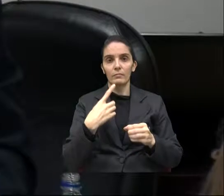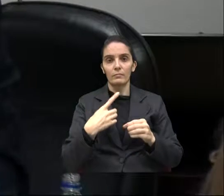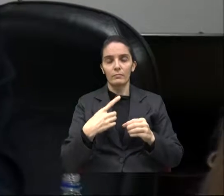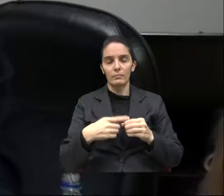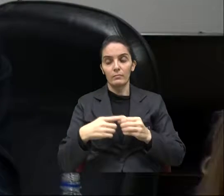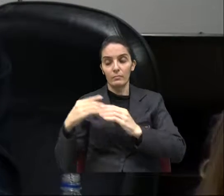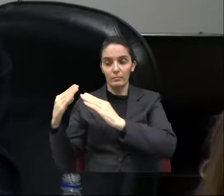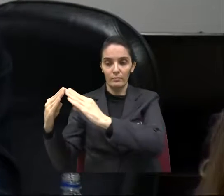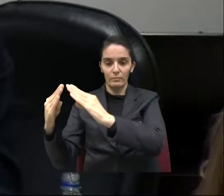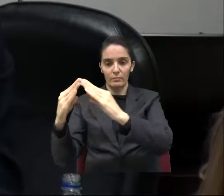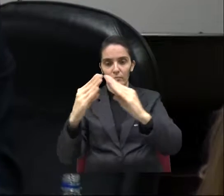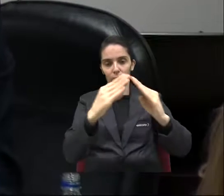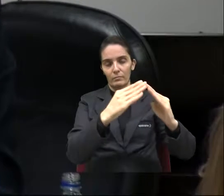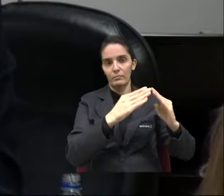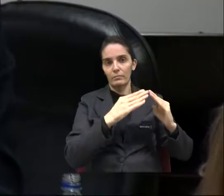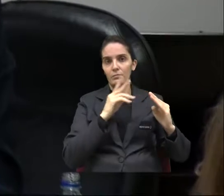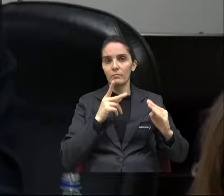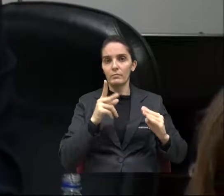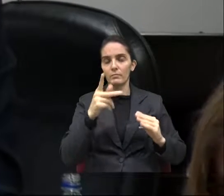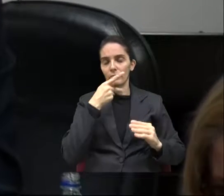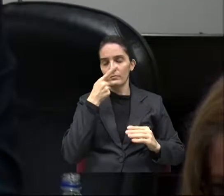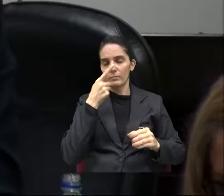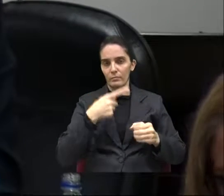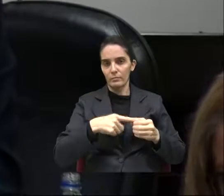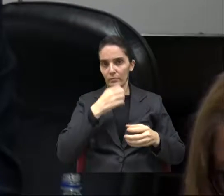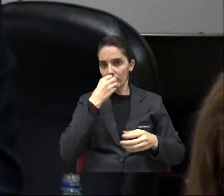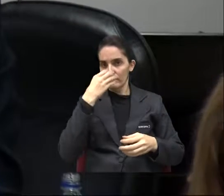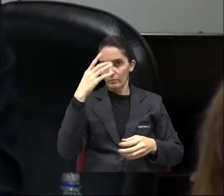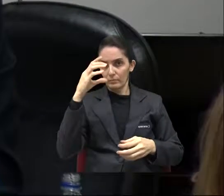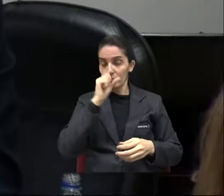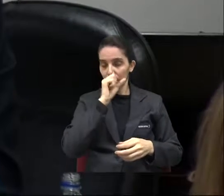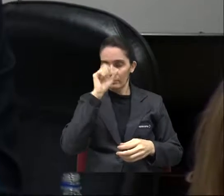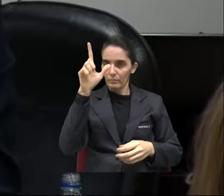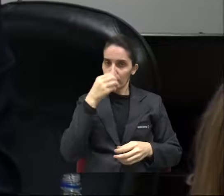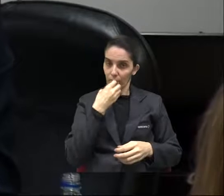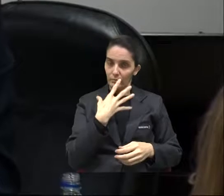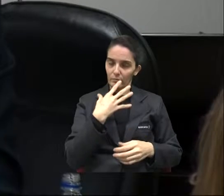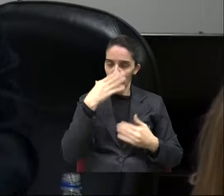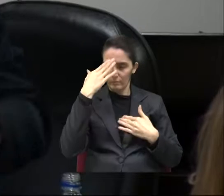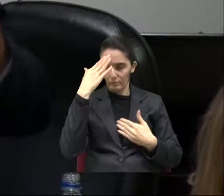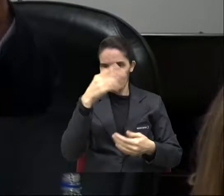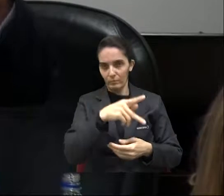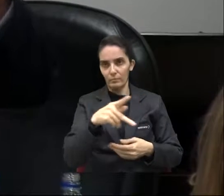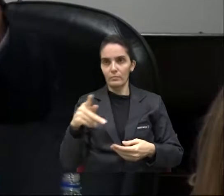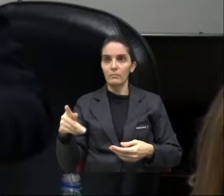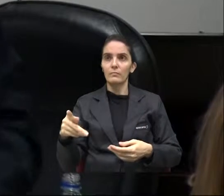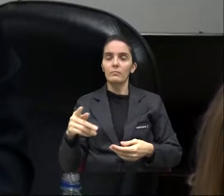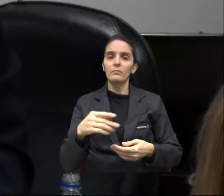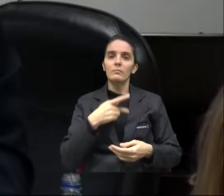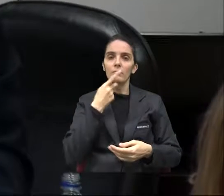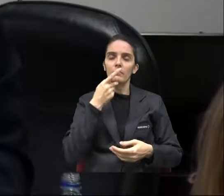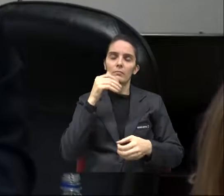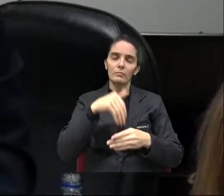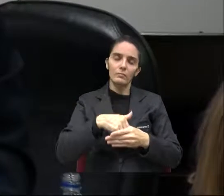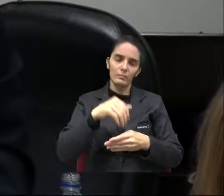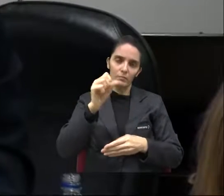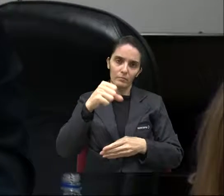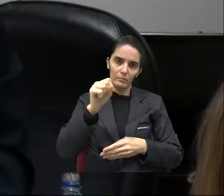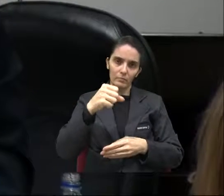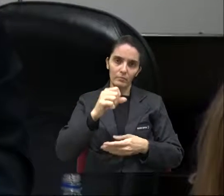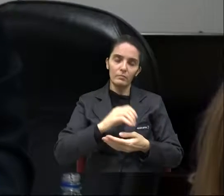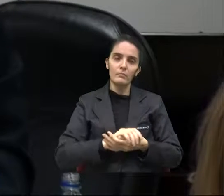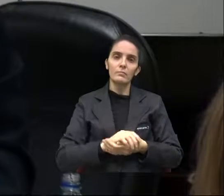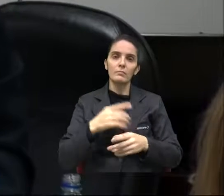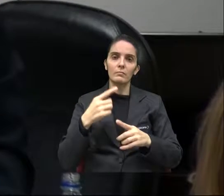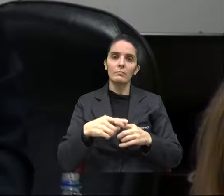vizinhas e do estado todo de São Paulo. Tá certo? Muito obrigado, senhor presidente. Quero dizer que votarei a favor, porque sou